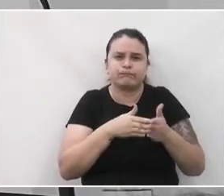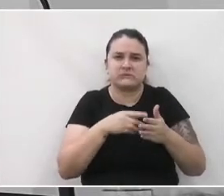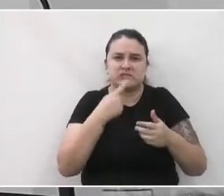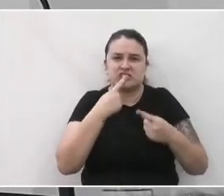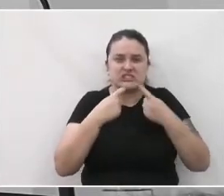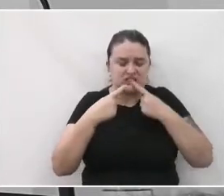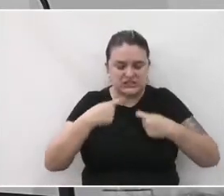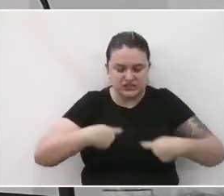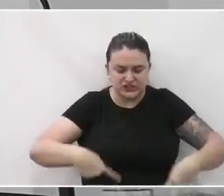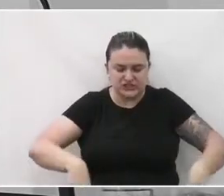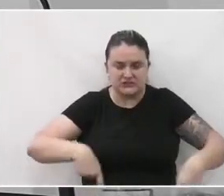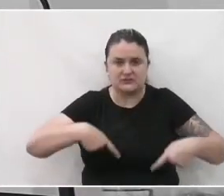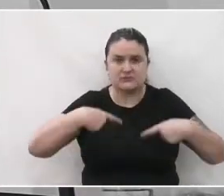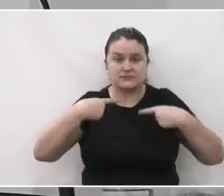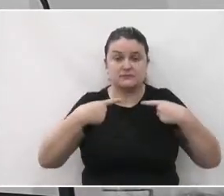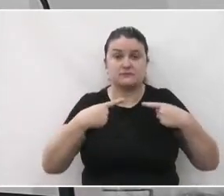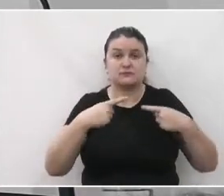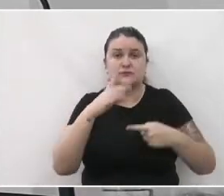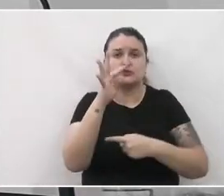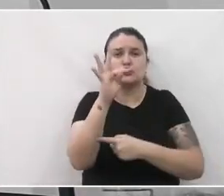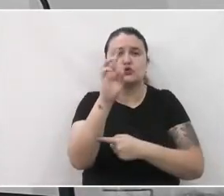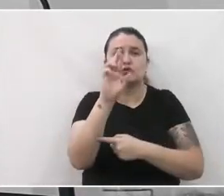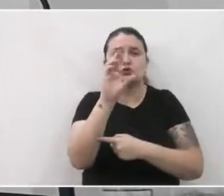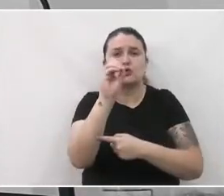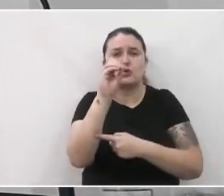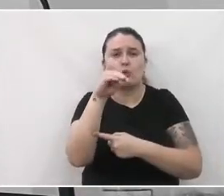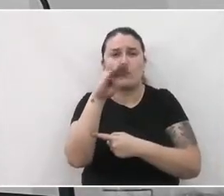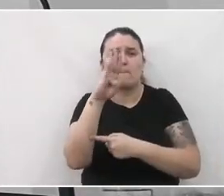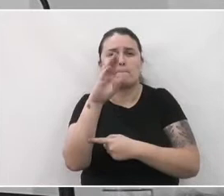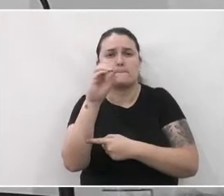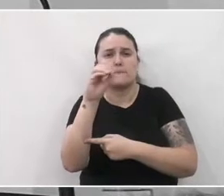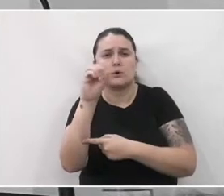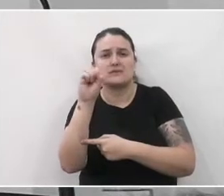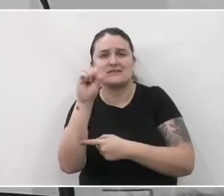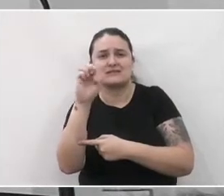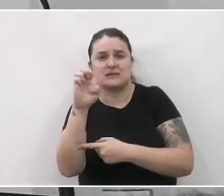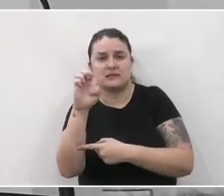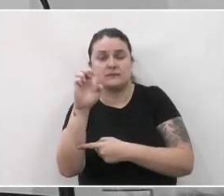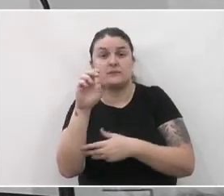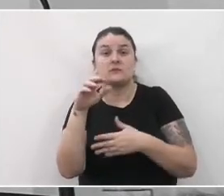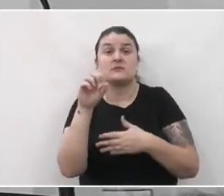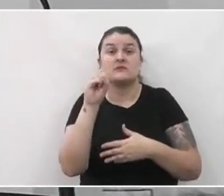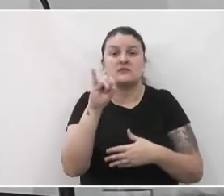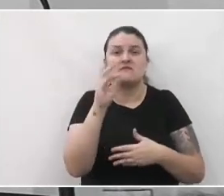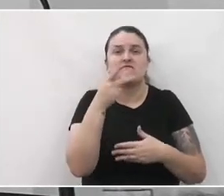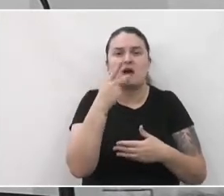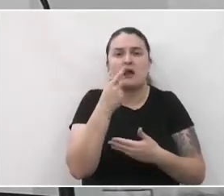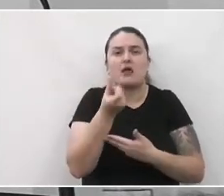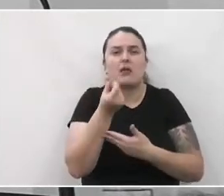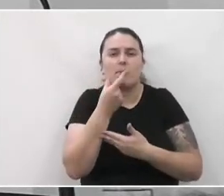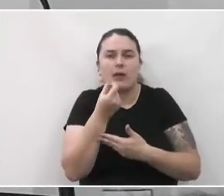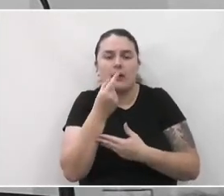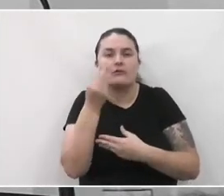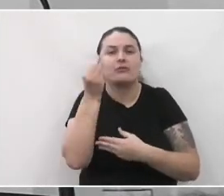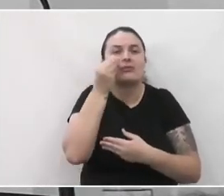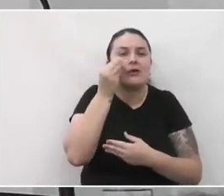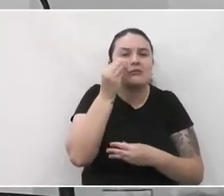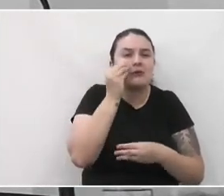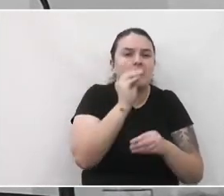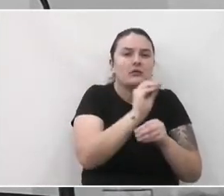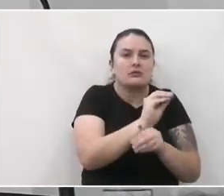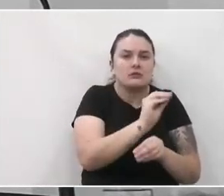vasos sanguíneos. Então, quando a gente se fala nessas medicações e nessas tentativas de